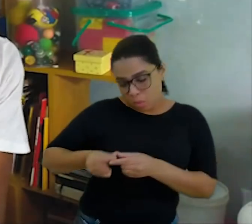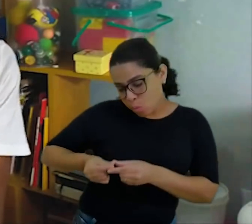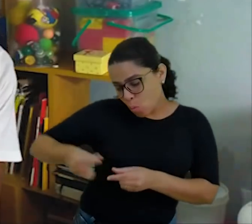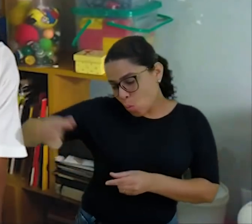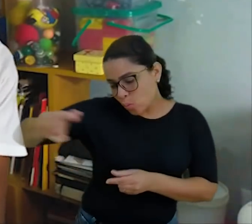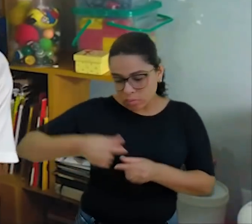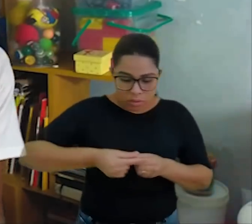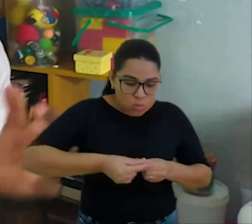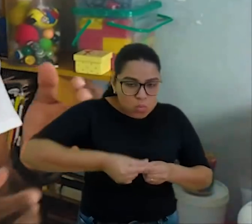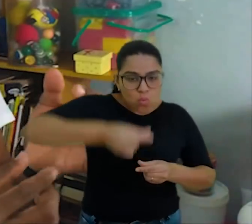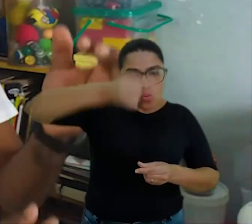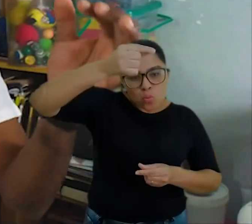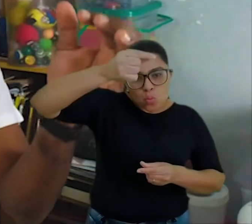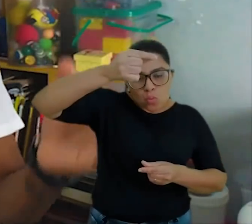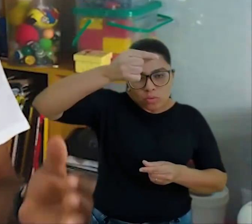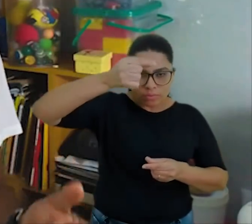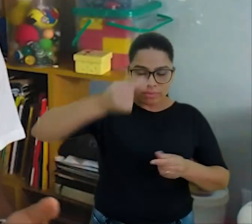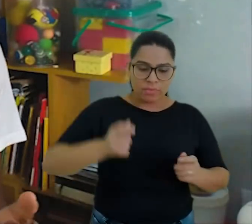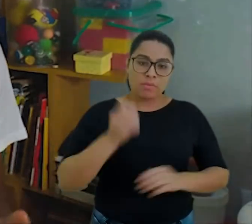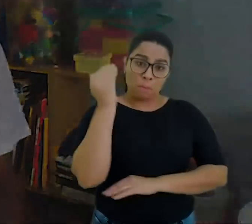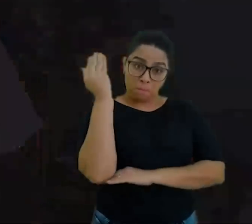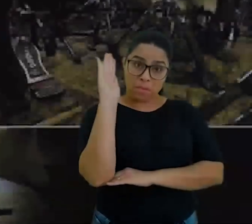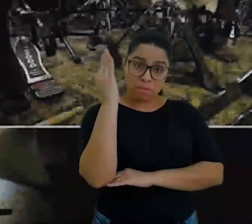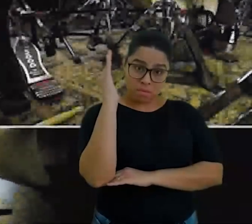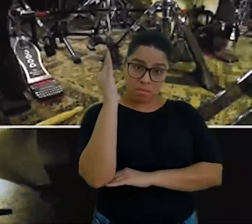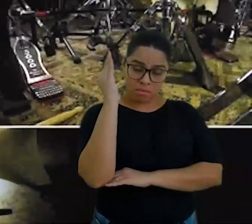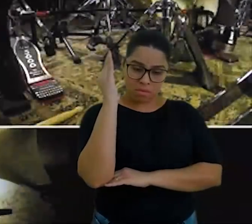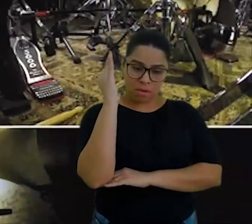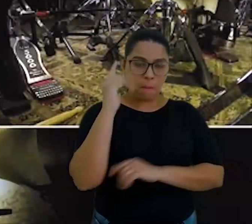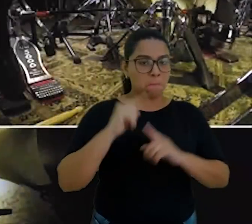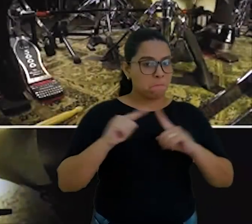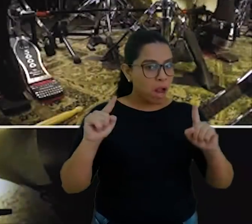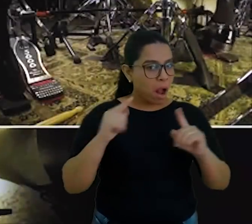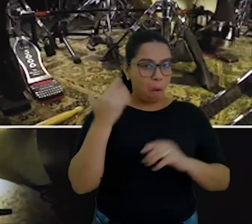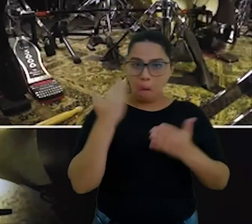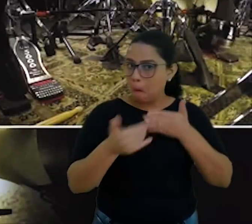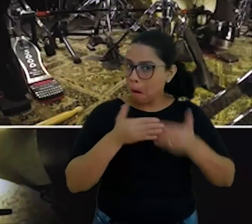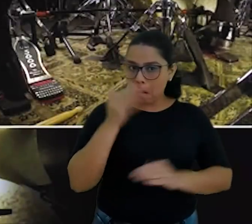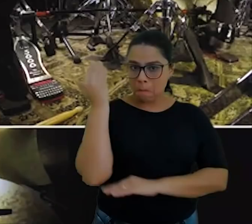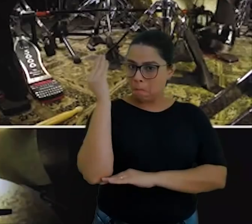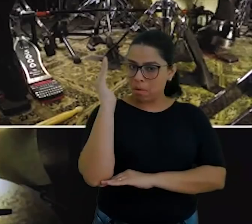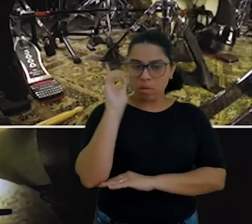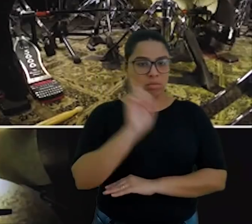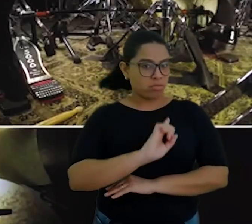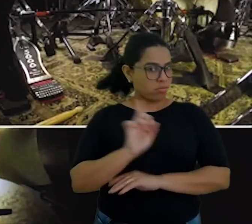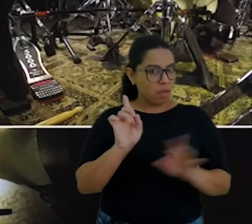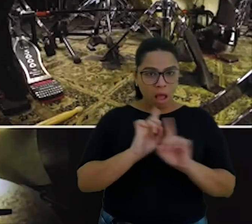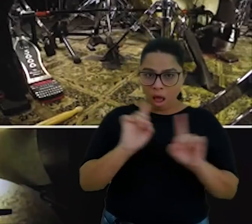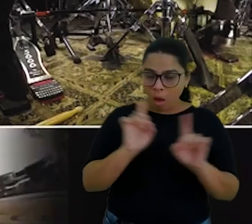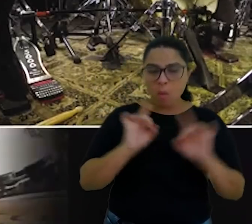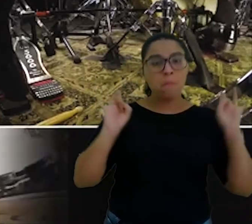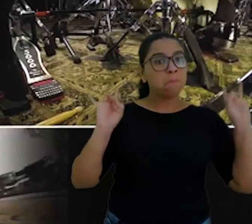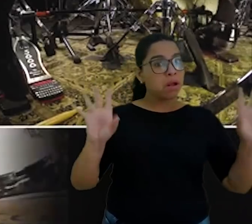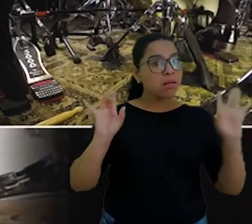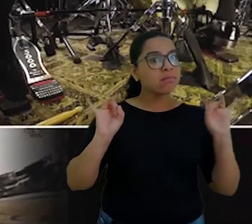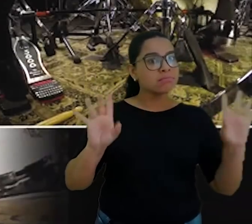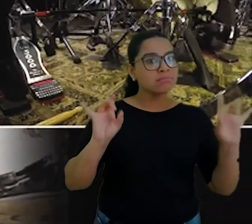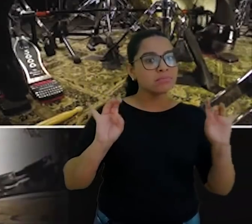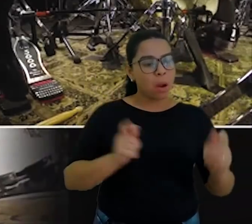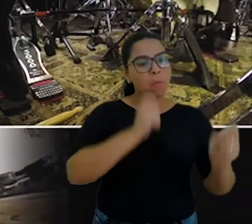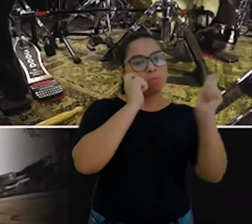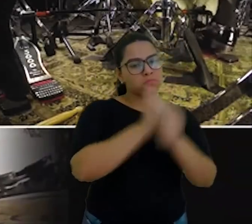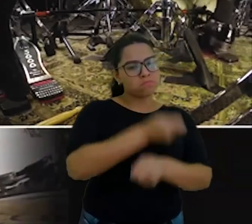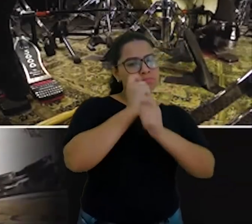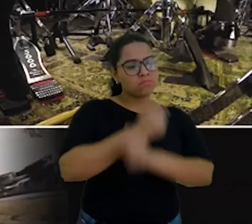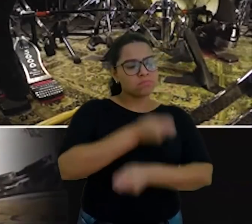São 2 palitos de madeira, mas não é de qualquer madeira, eles são especiais.